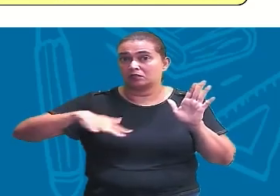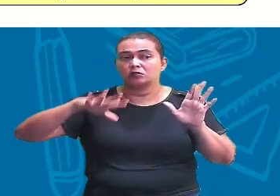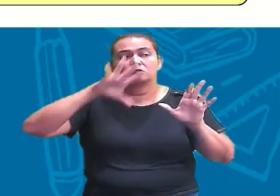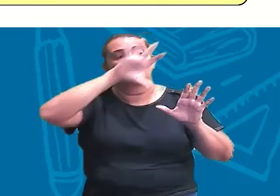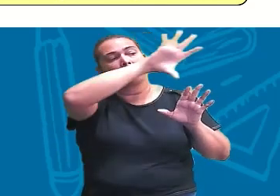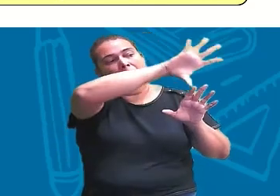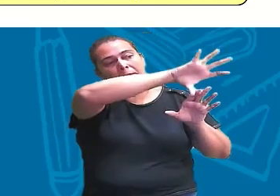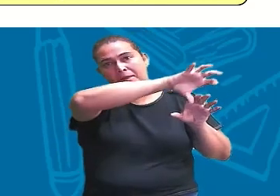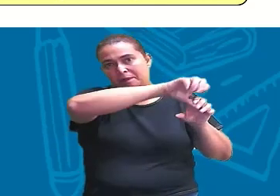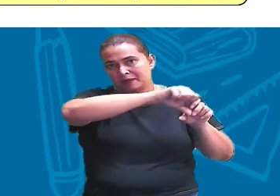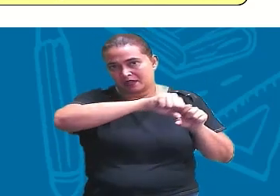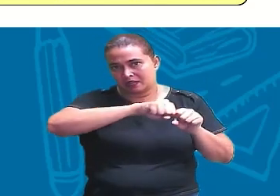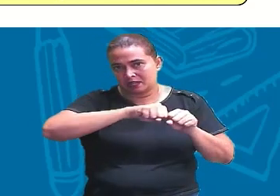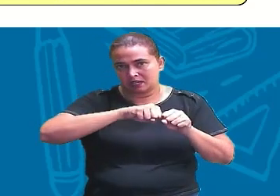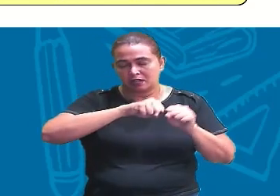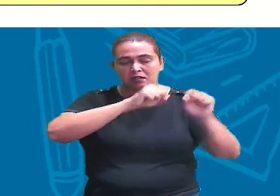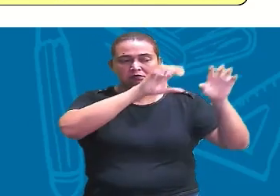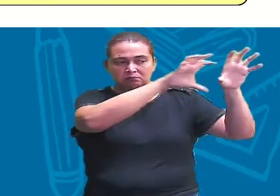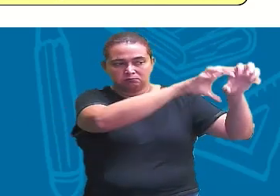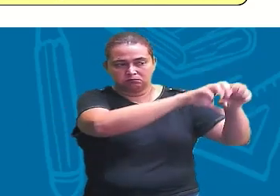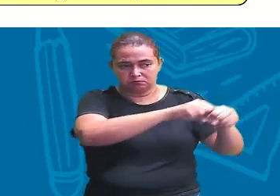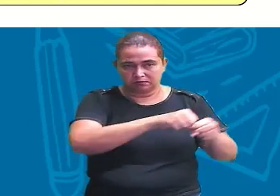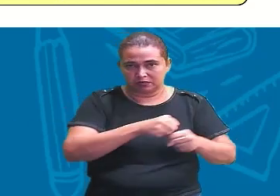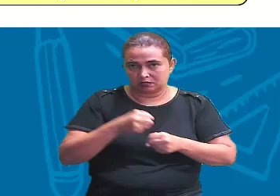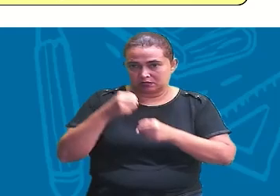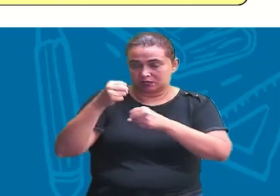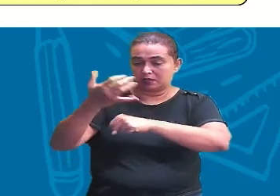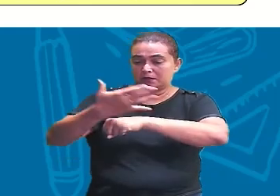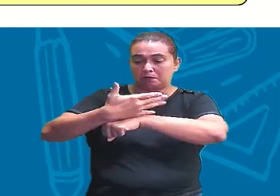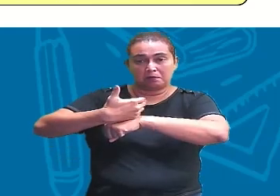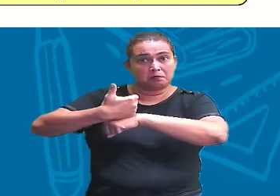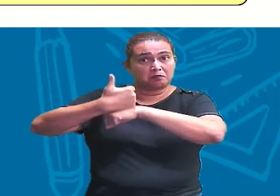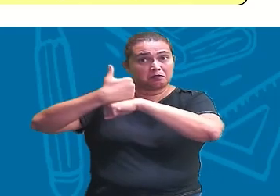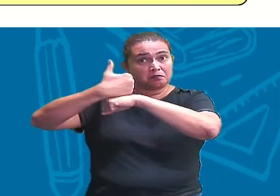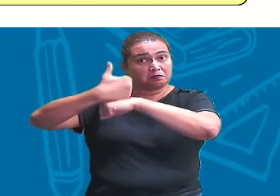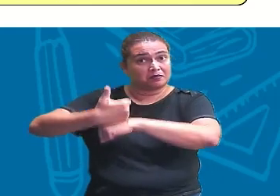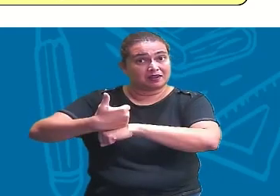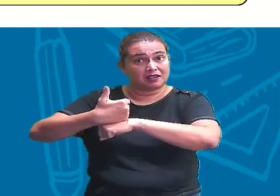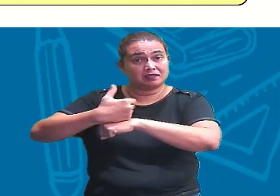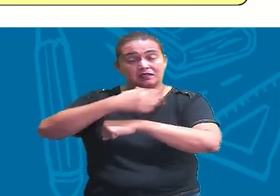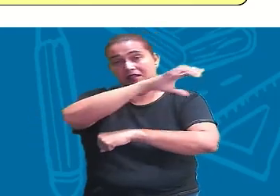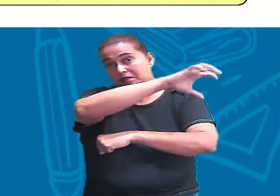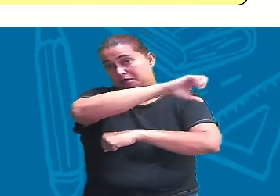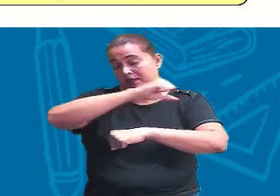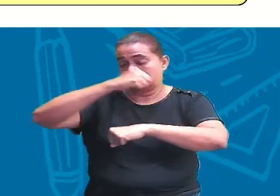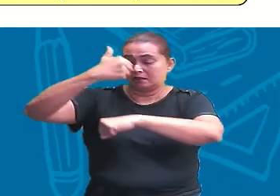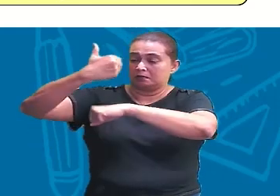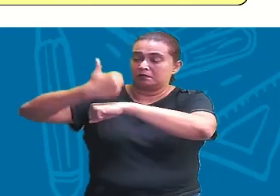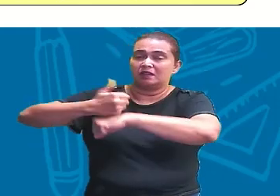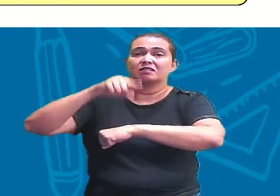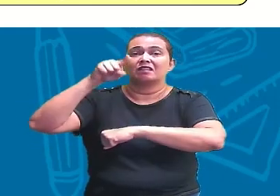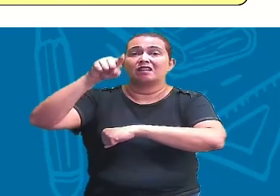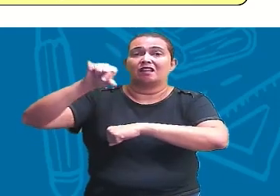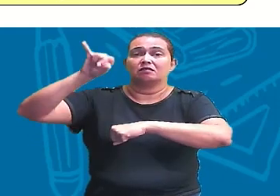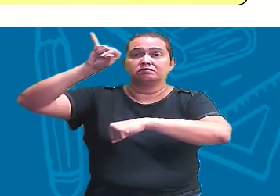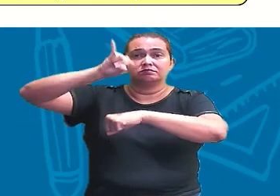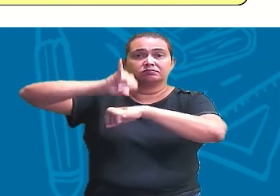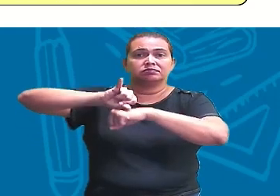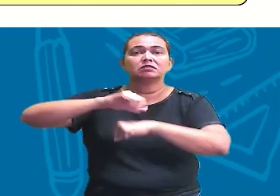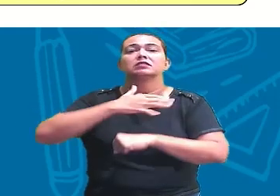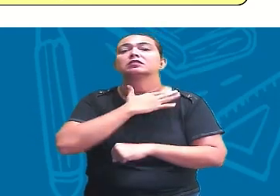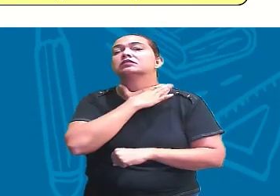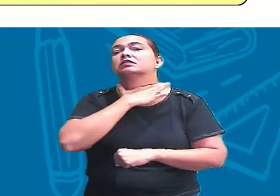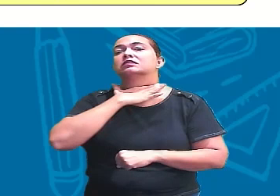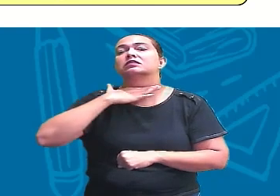acabam cortando literalmente a cabeça do rei, tá? E da sua família. Isso quer dizer que a partir de agora